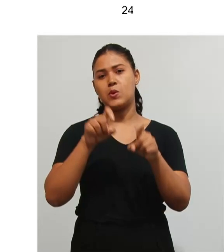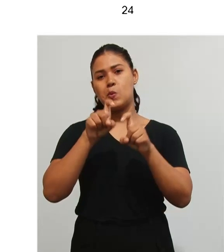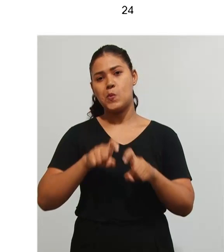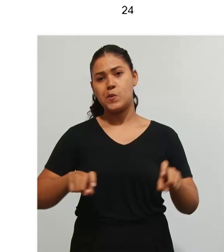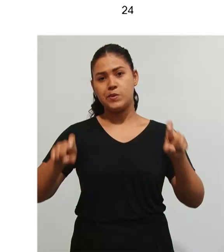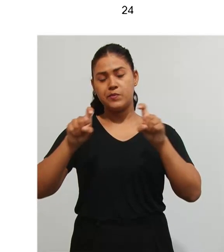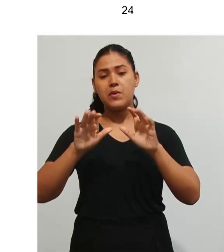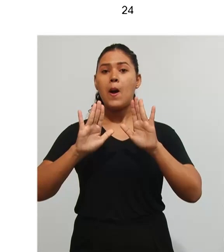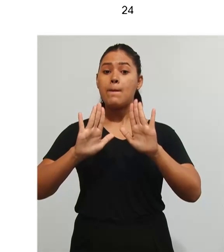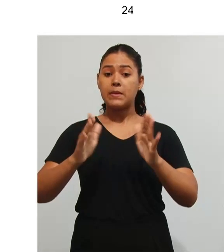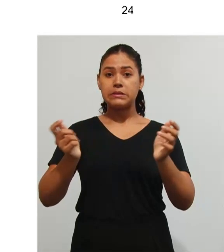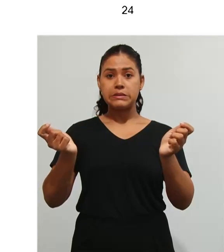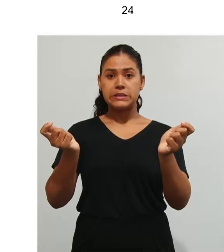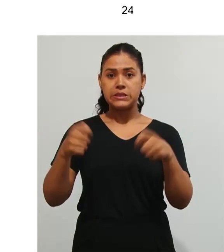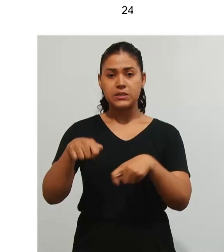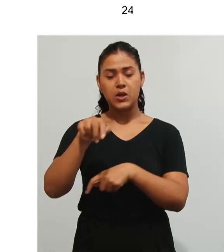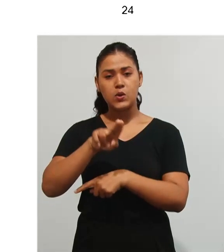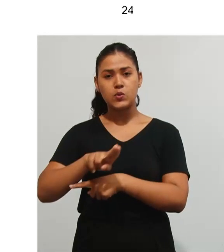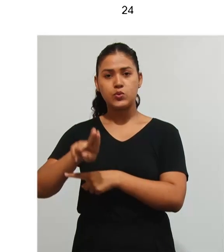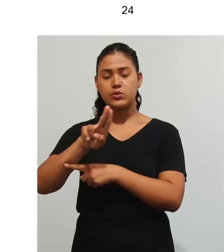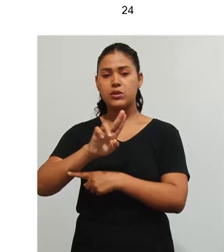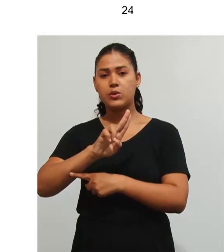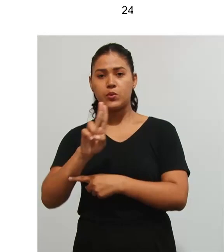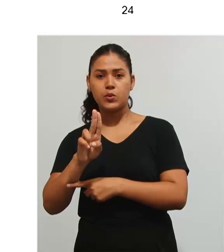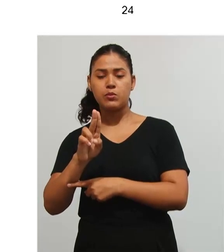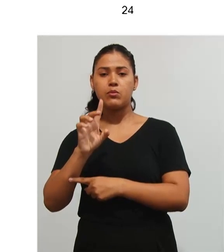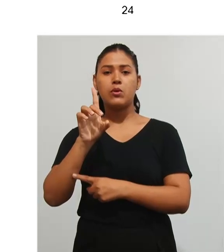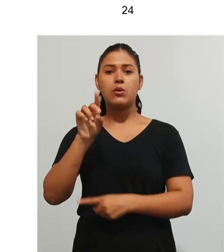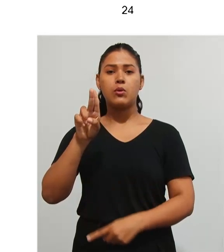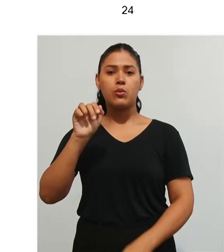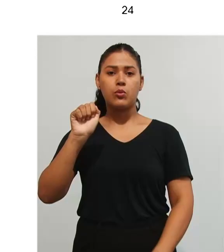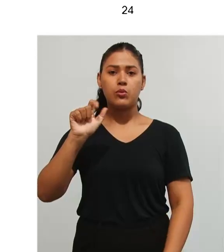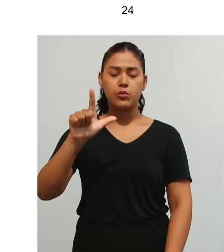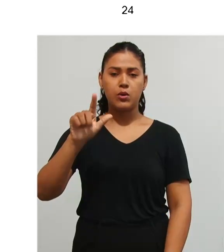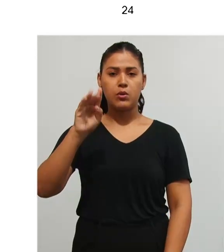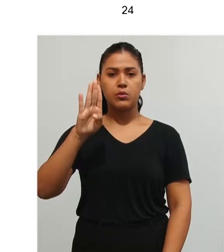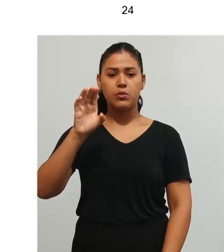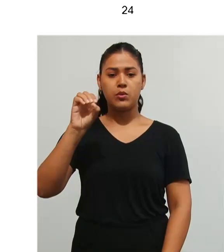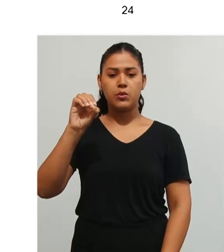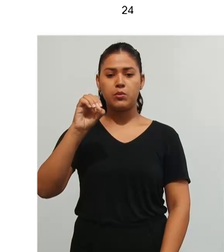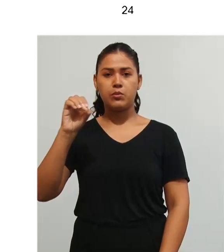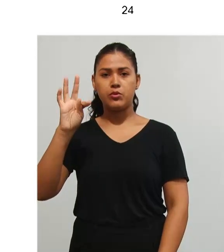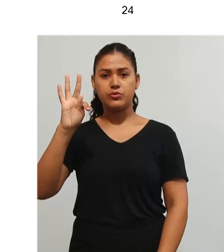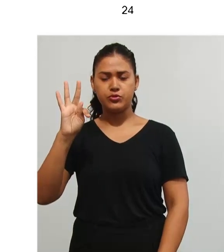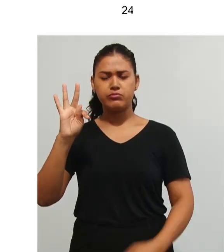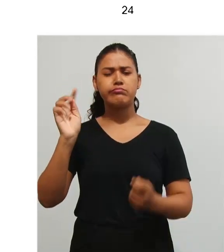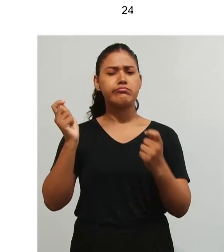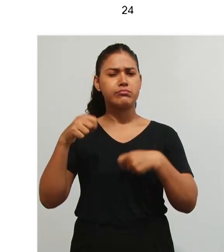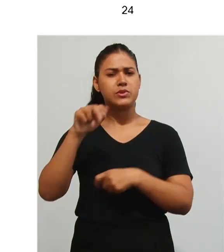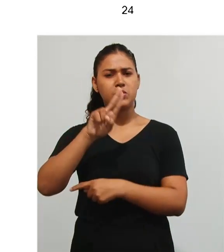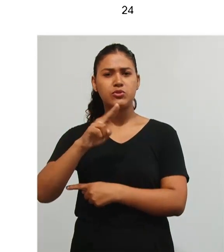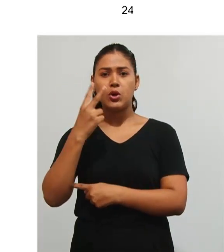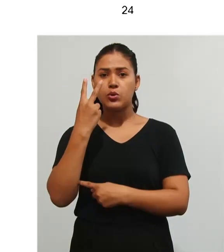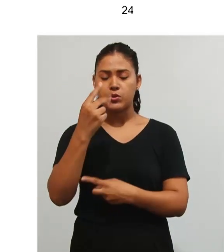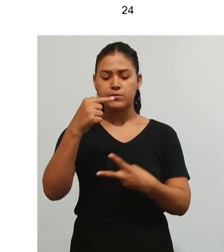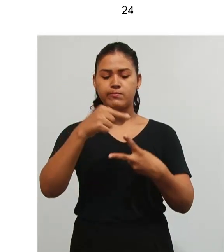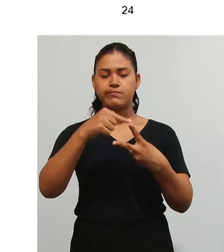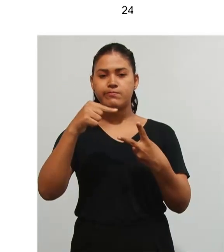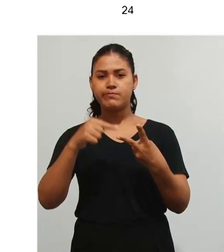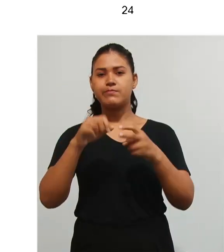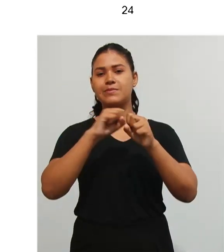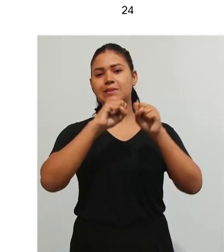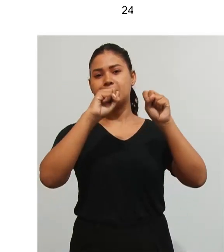técnica chamada de Dual Boot você pode ter dois sistemas operacionais instalados no mesmo computador. Quando você liga